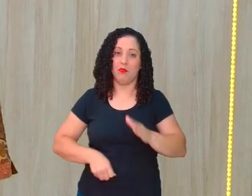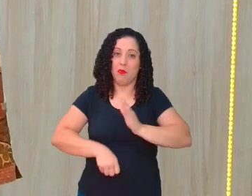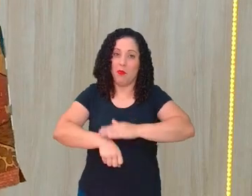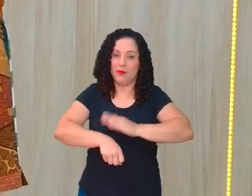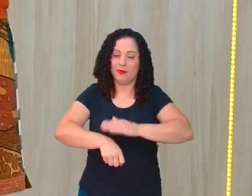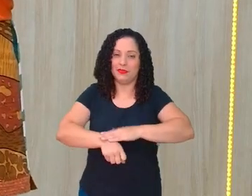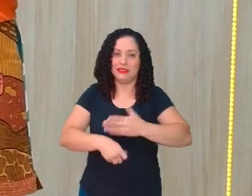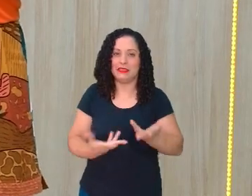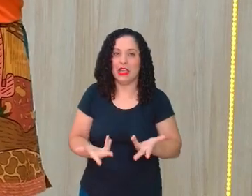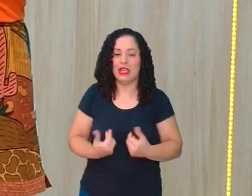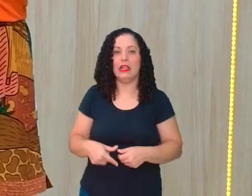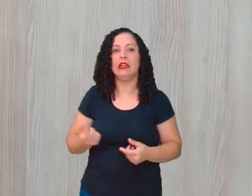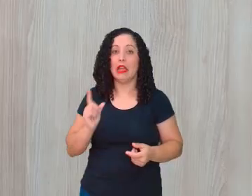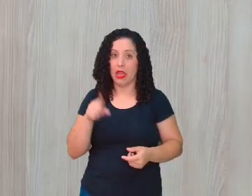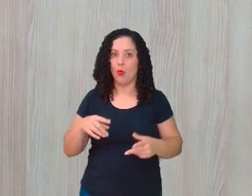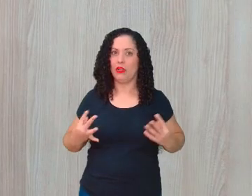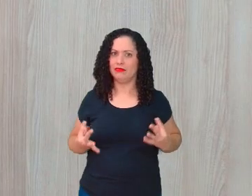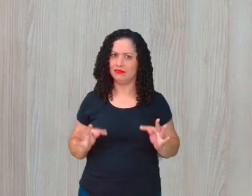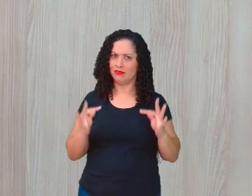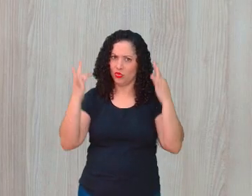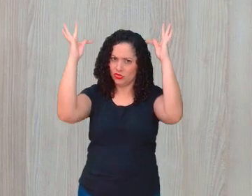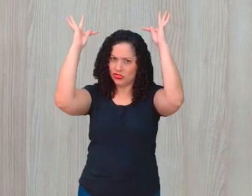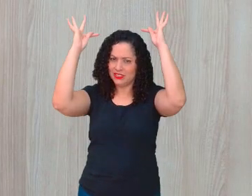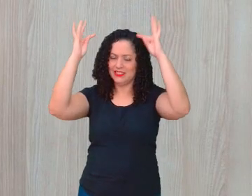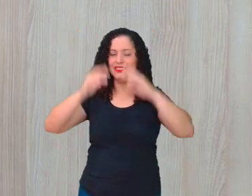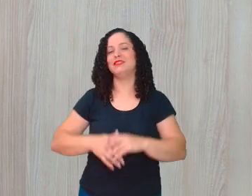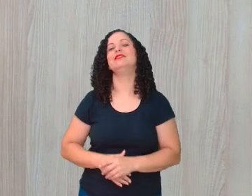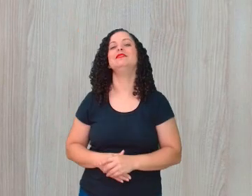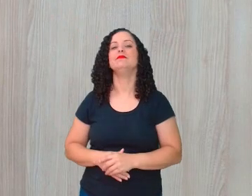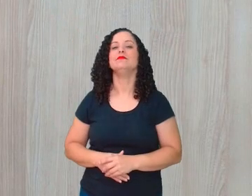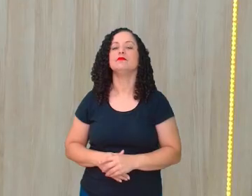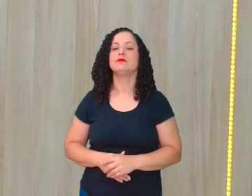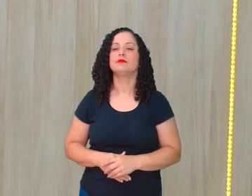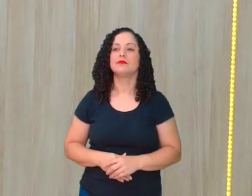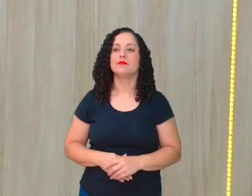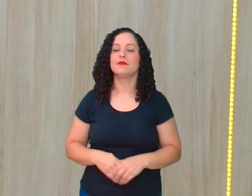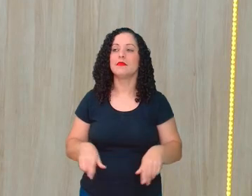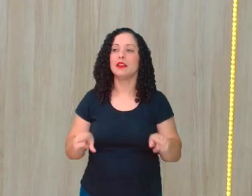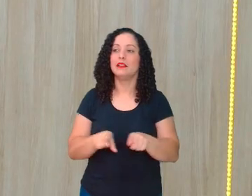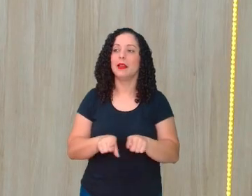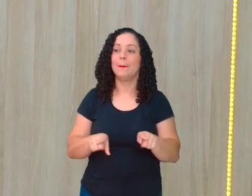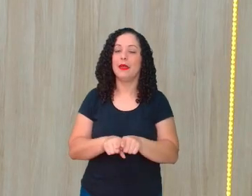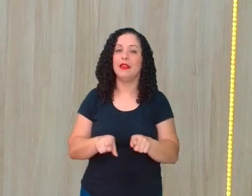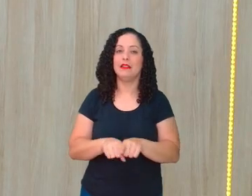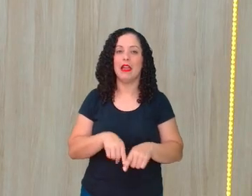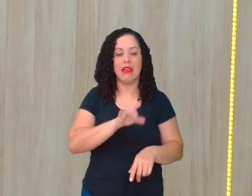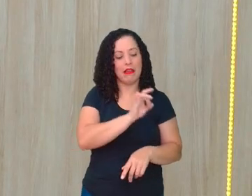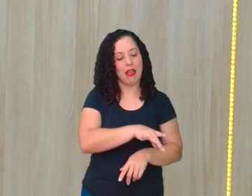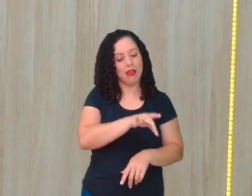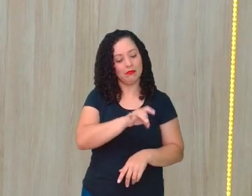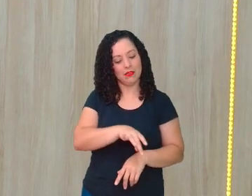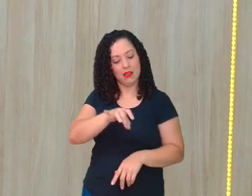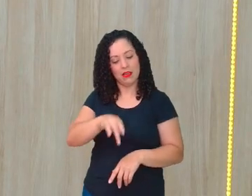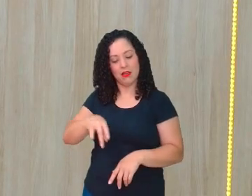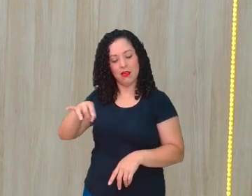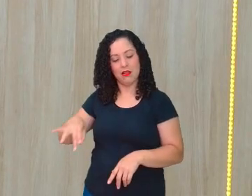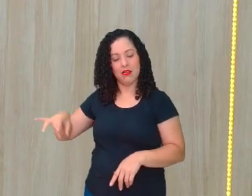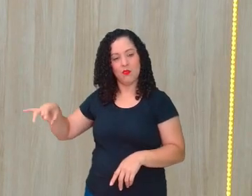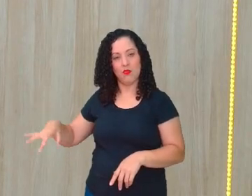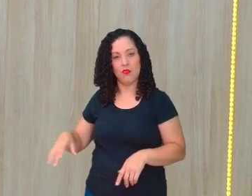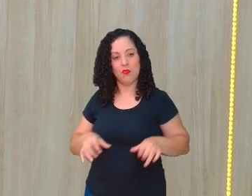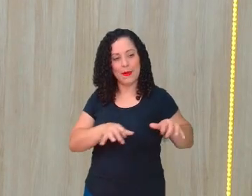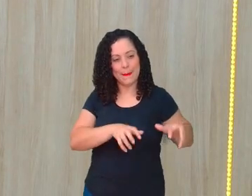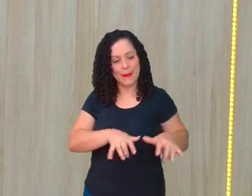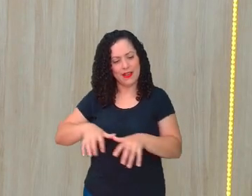Ou seja, que né? tecnologia, né? E também para a necessidade de tocar em uma corda só de cada vez, né? Ou ao mesmo